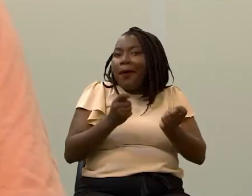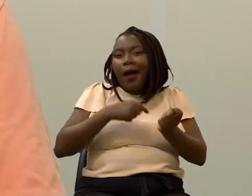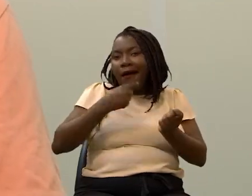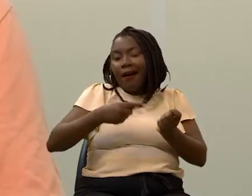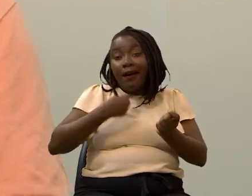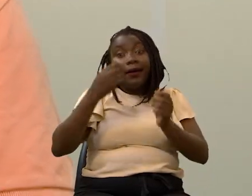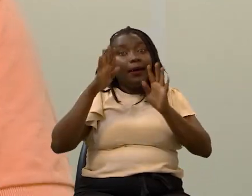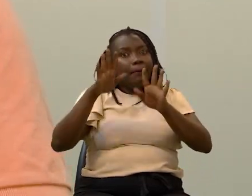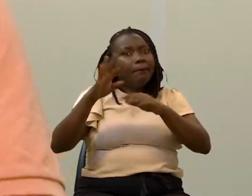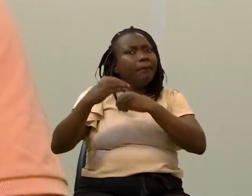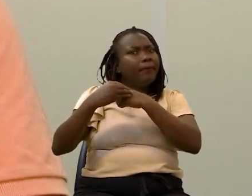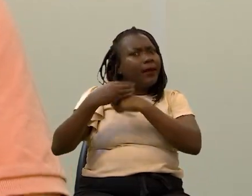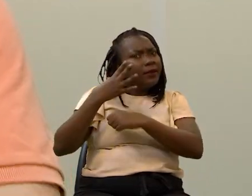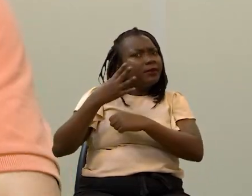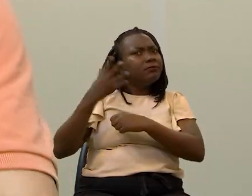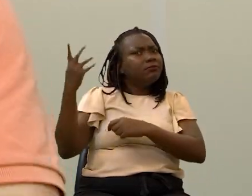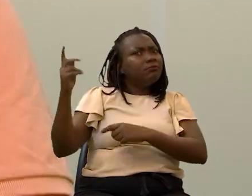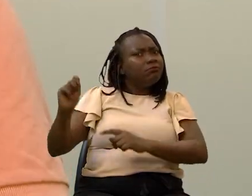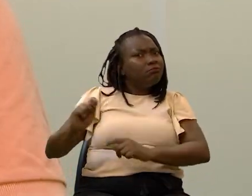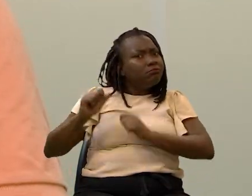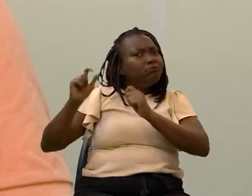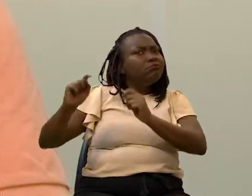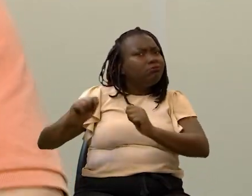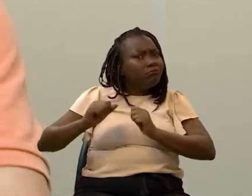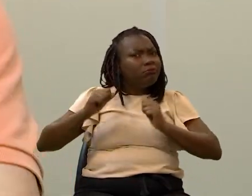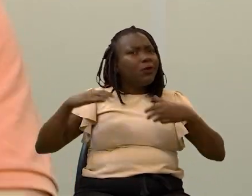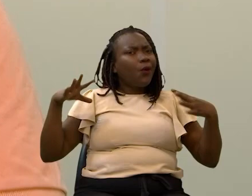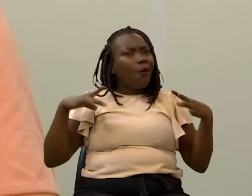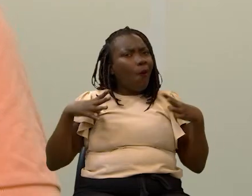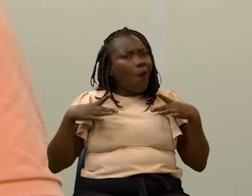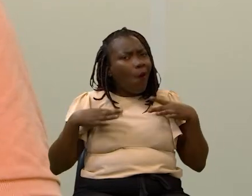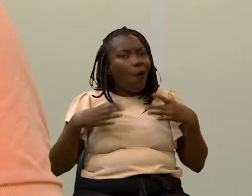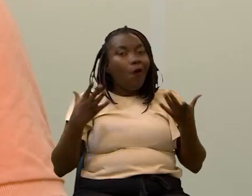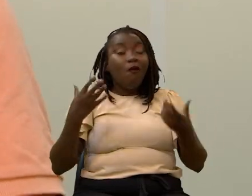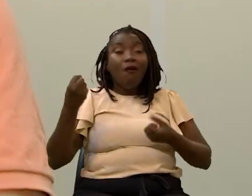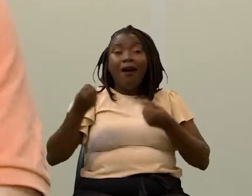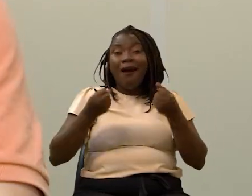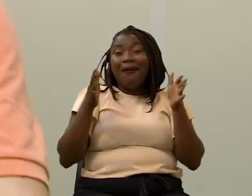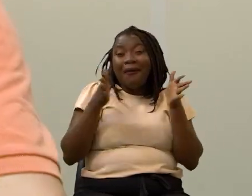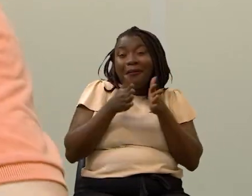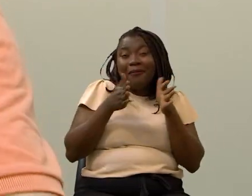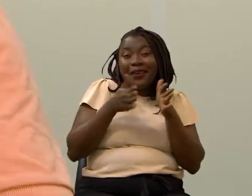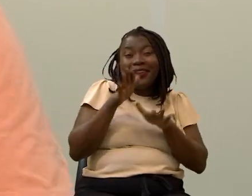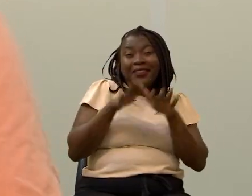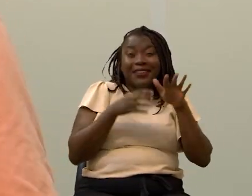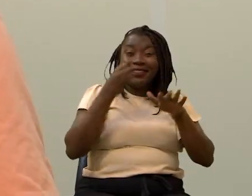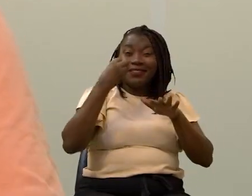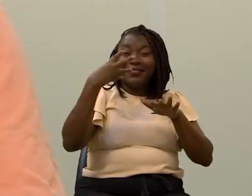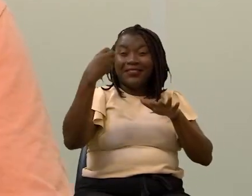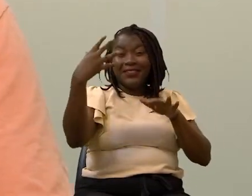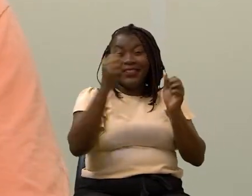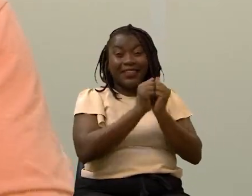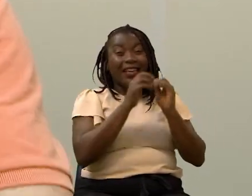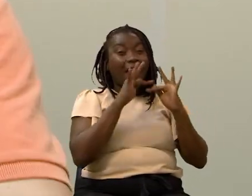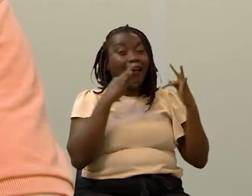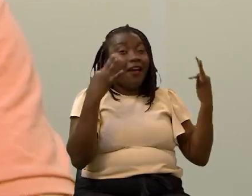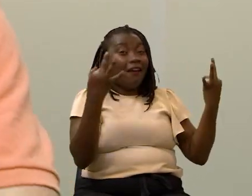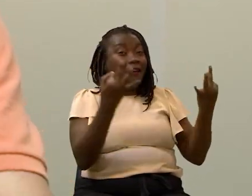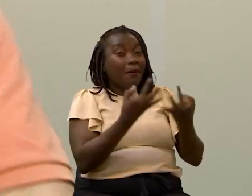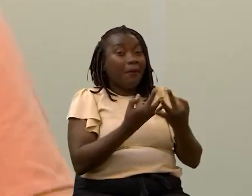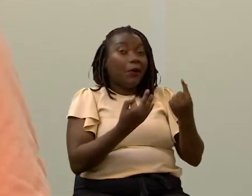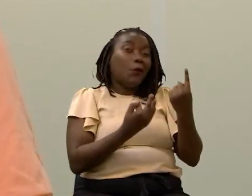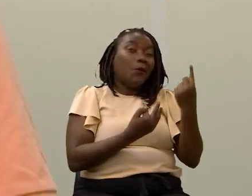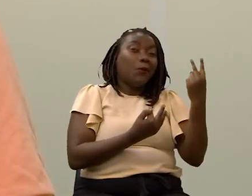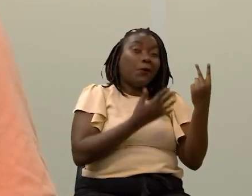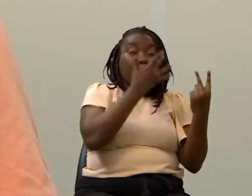ali, mas que te traz algum tipo de benefício, um conforto da viagem. Então, se você tem um carro menor, você vai viajar com sua família,